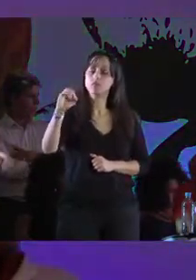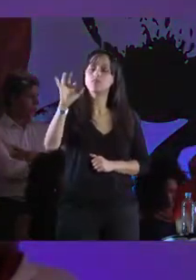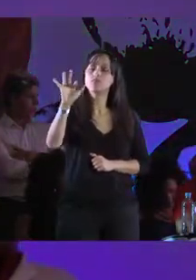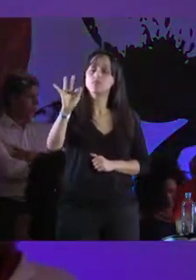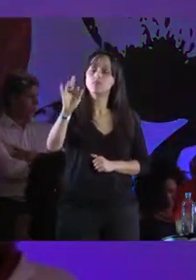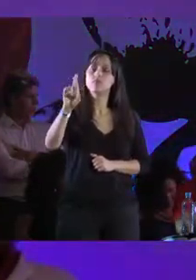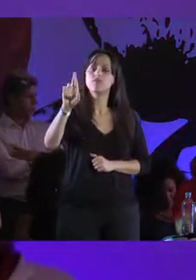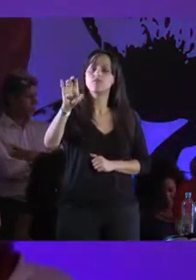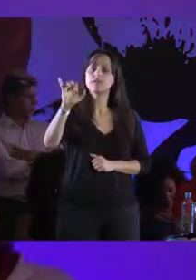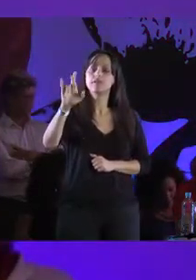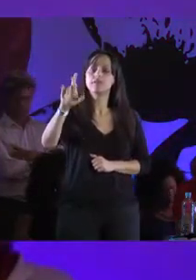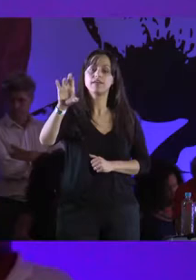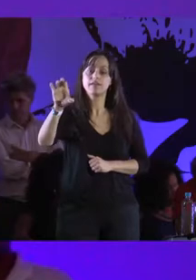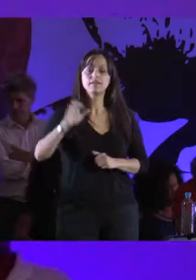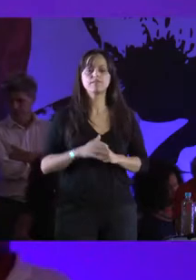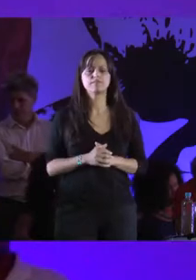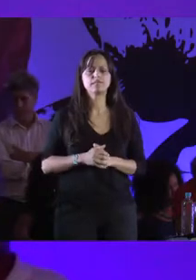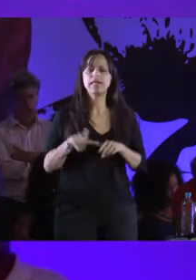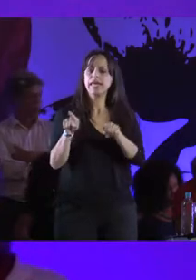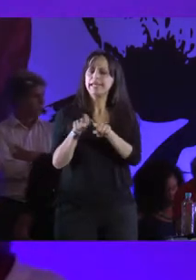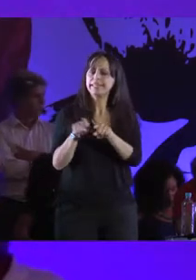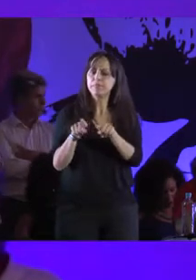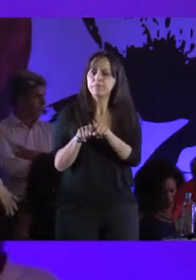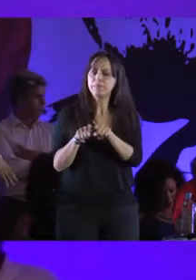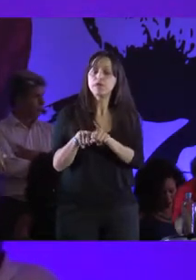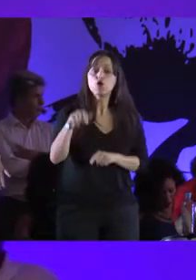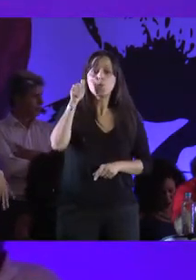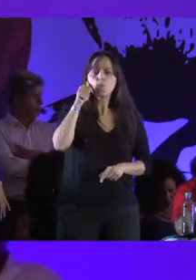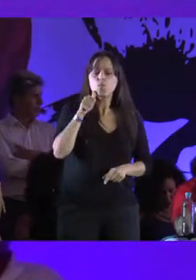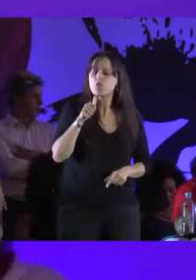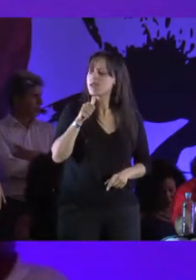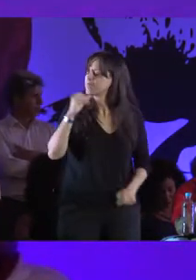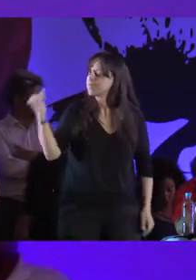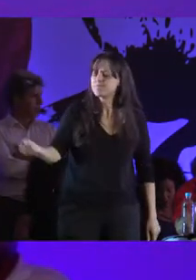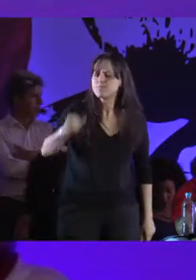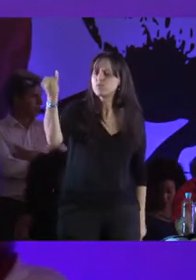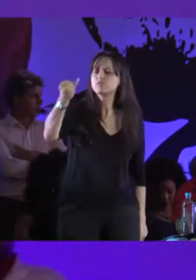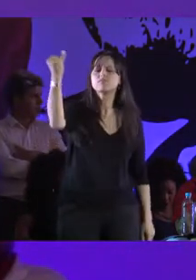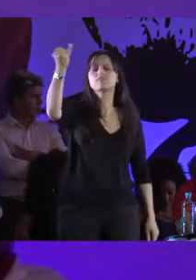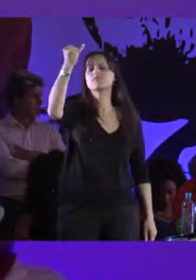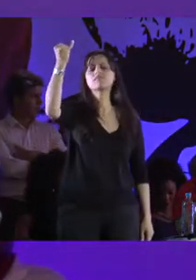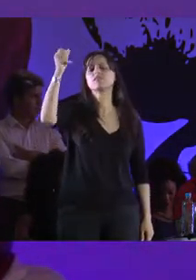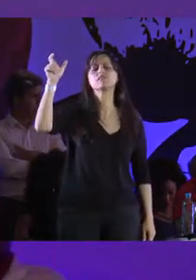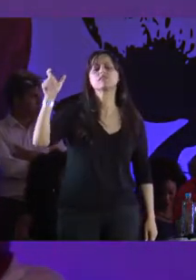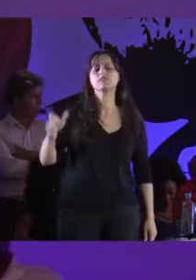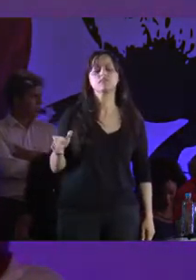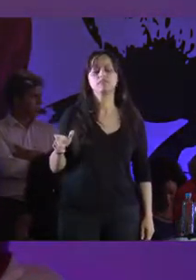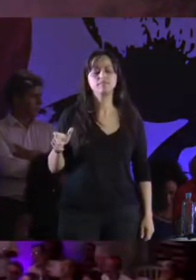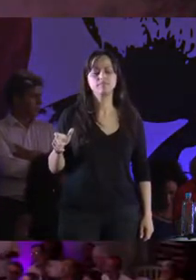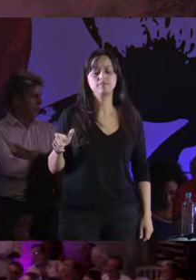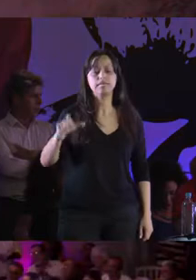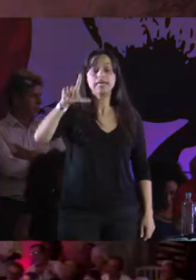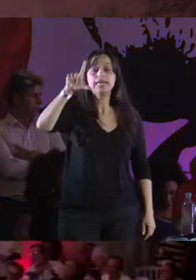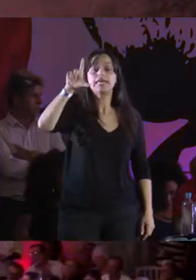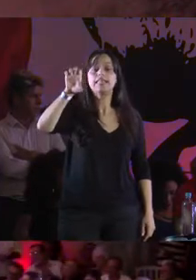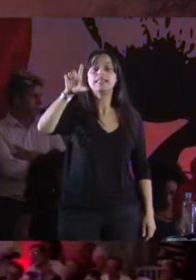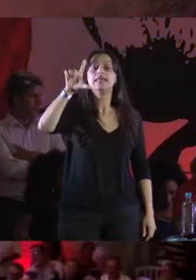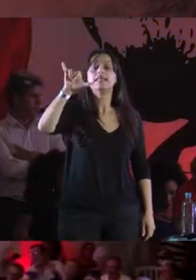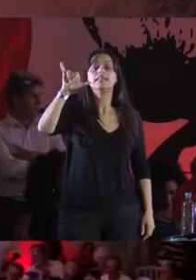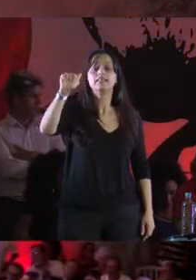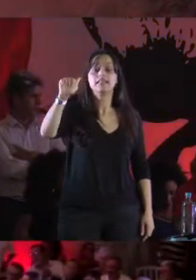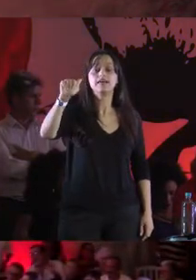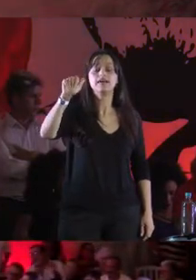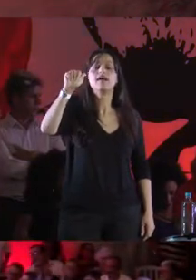da dama de ferro do teatro brasileiro, a nossa querida companheira Lélia Abramo,